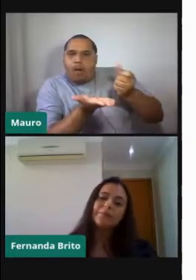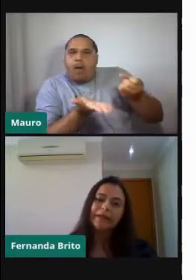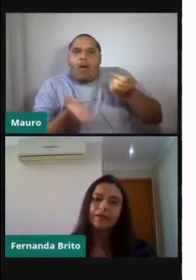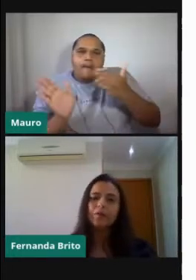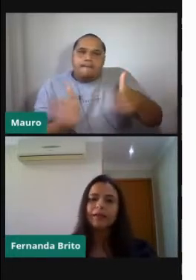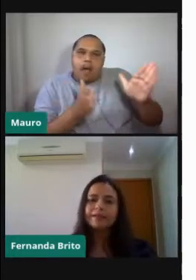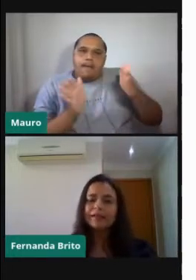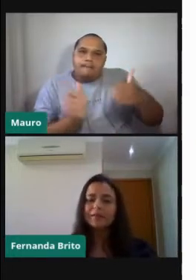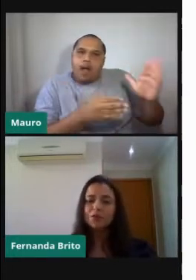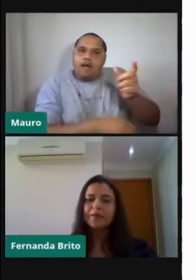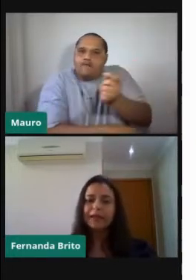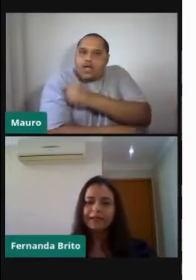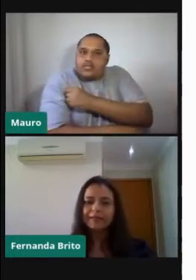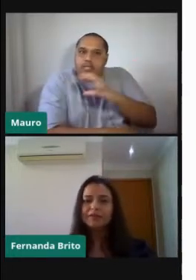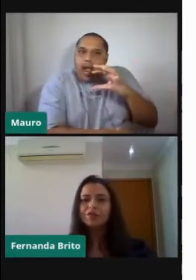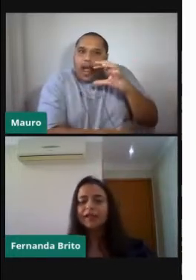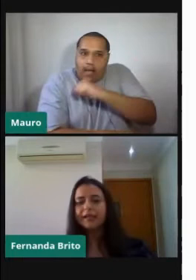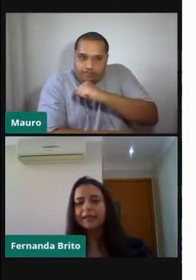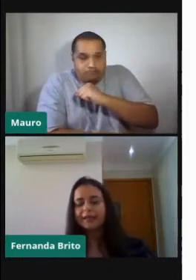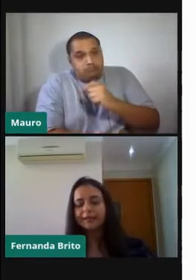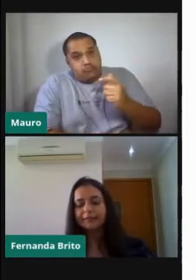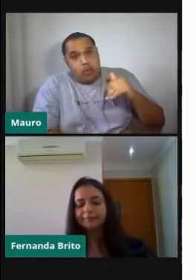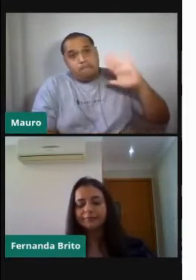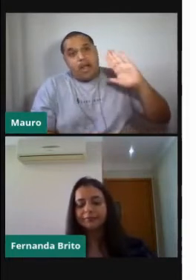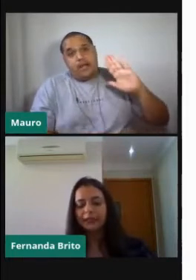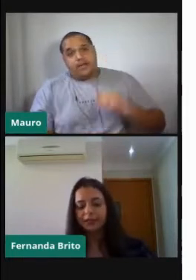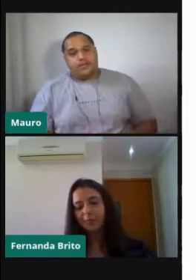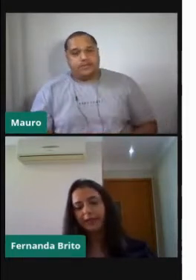e também com relação às experiências,